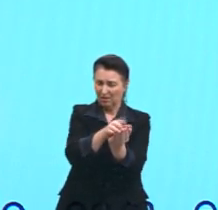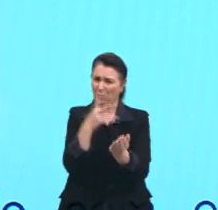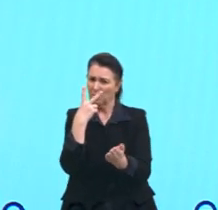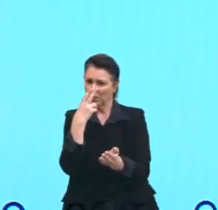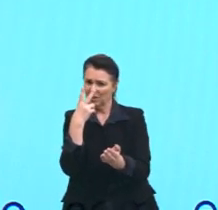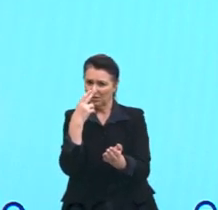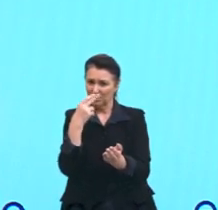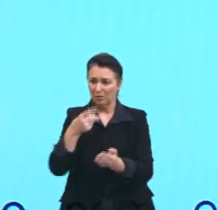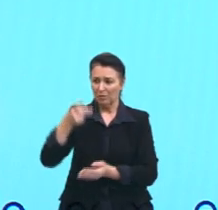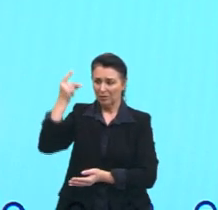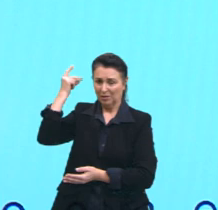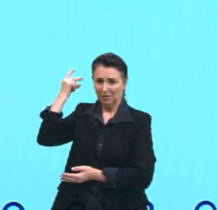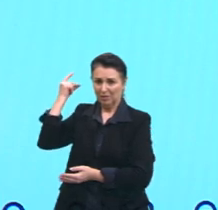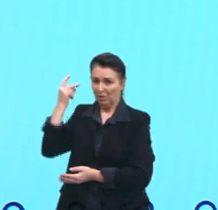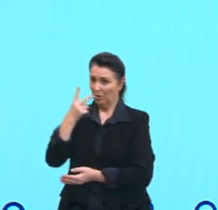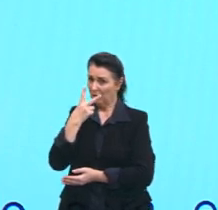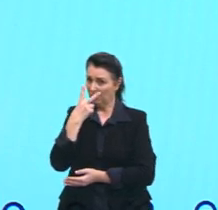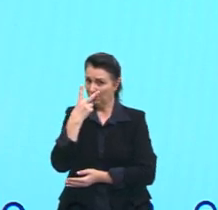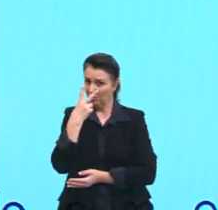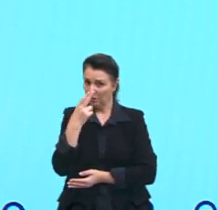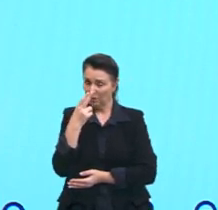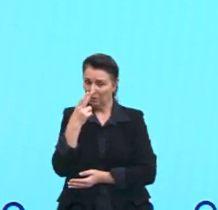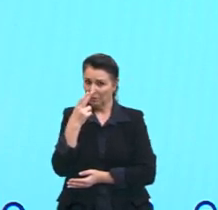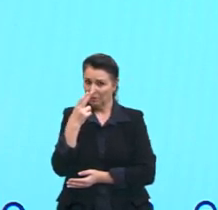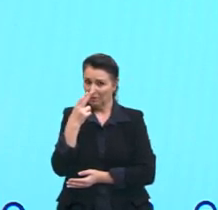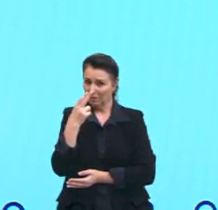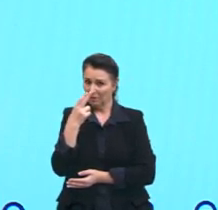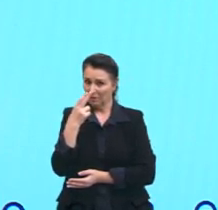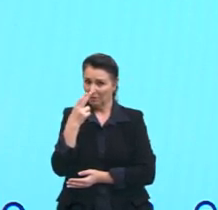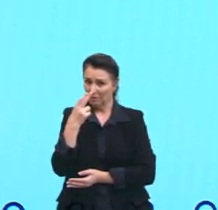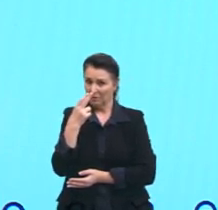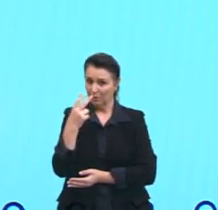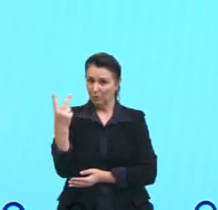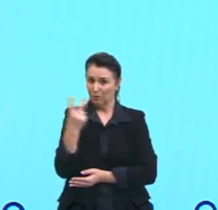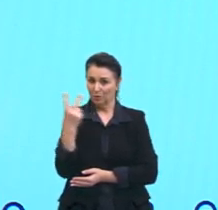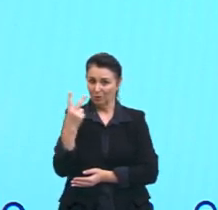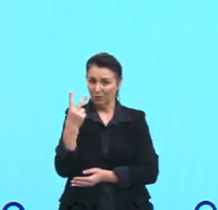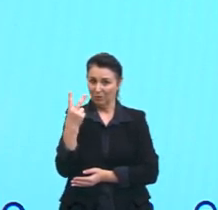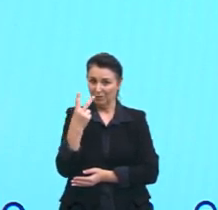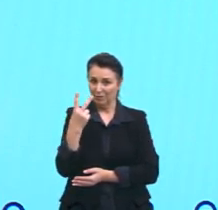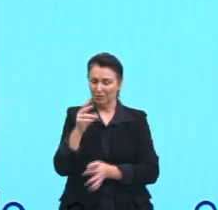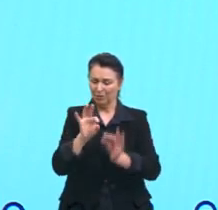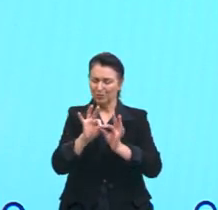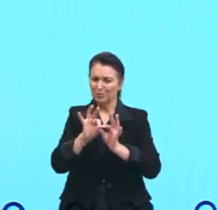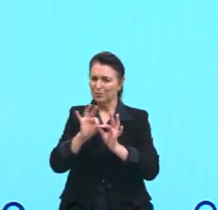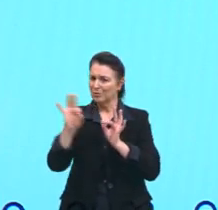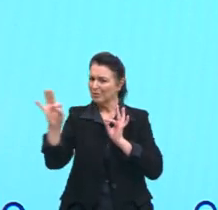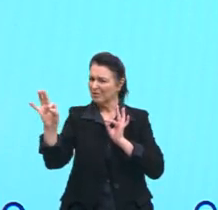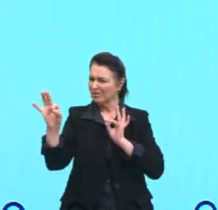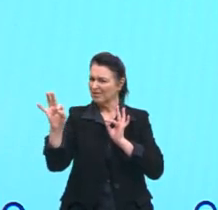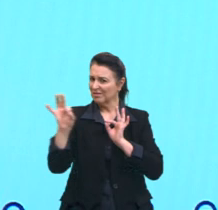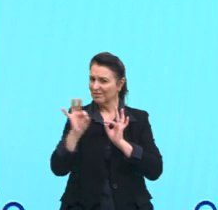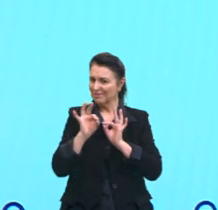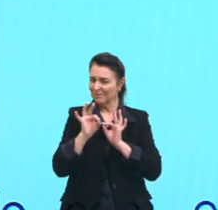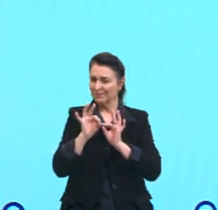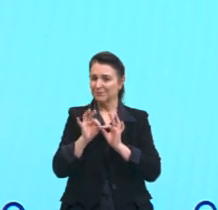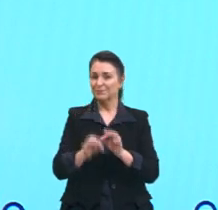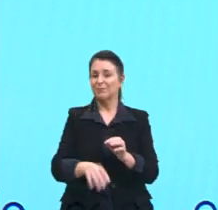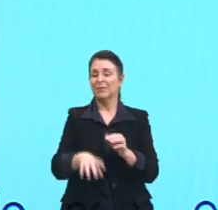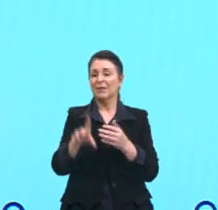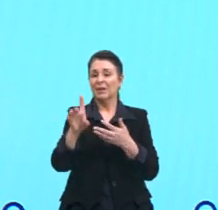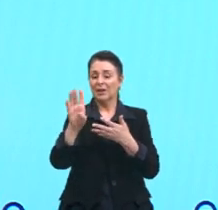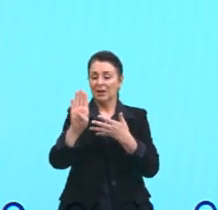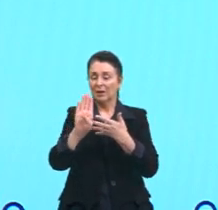uma ancestral comum aqui e um ancestral comum aqui ó bem distantes e o bebê